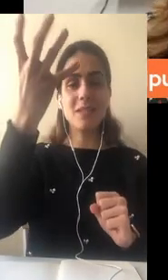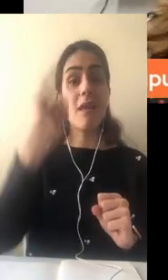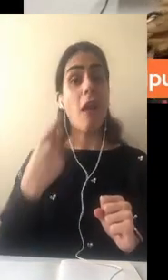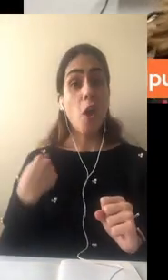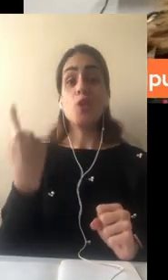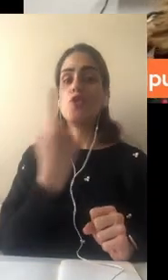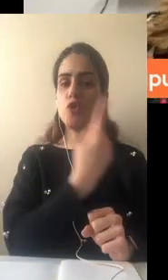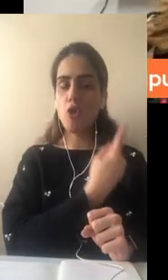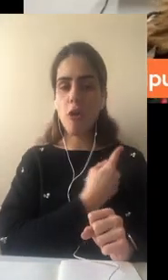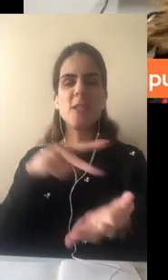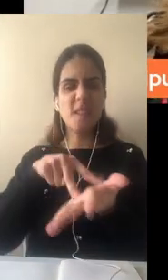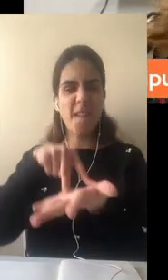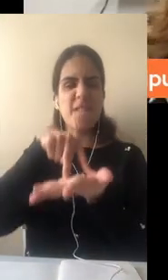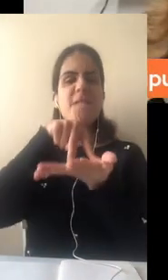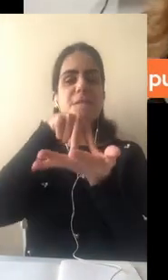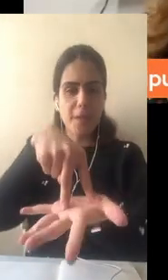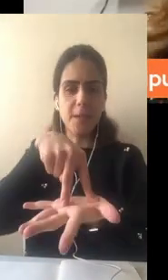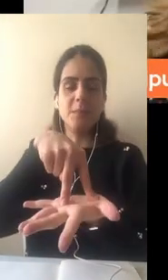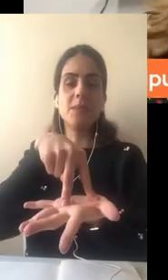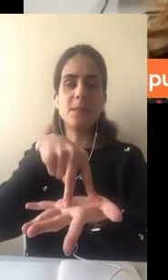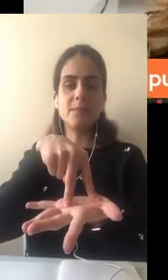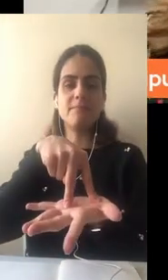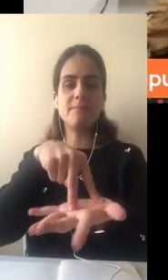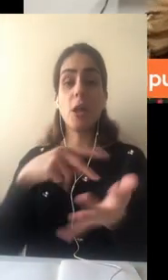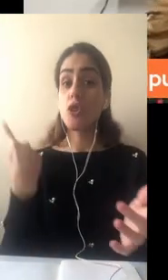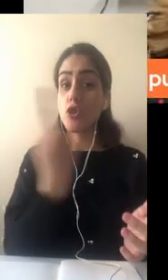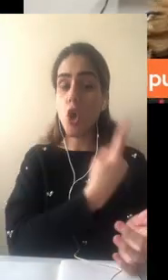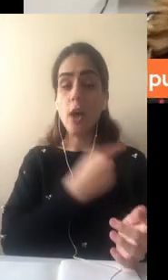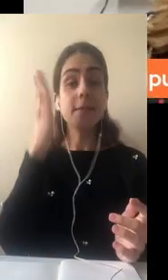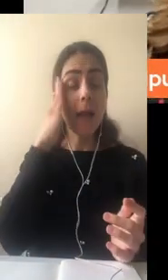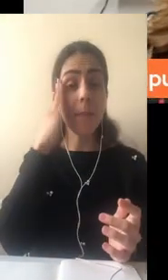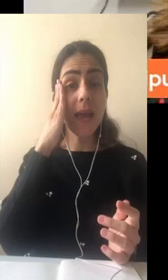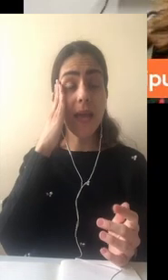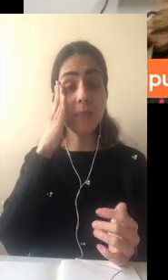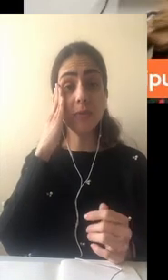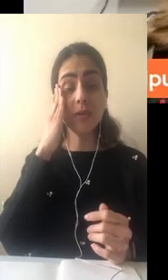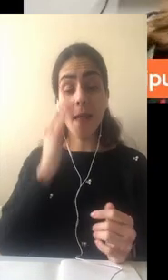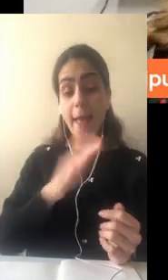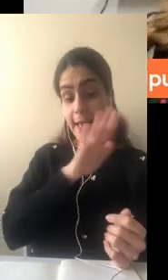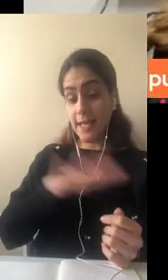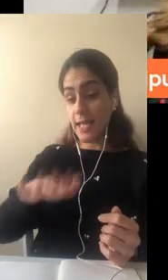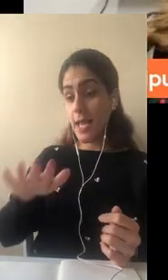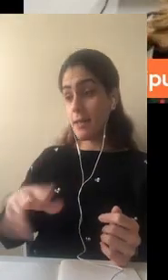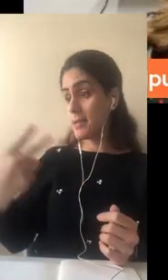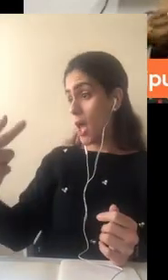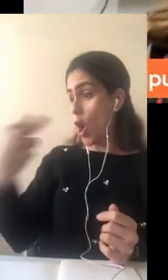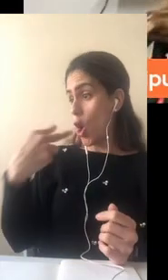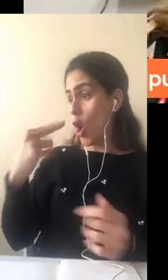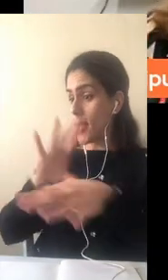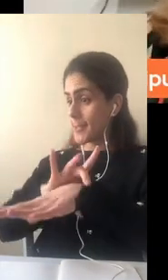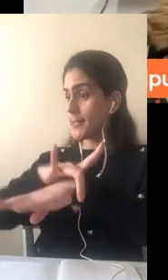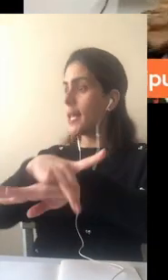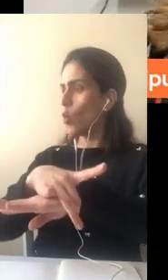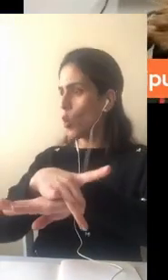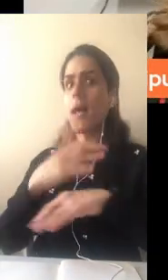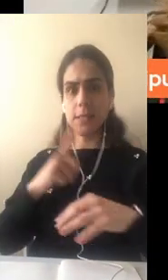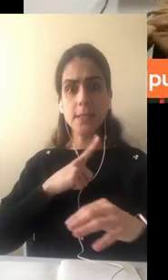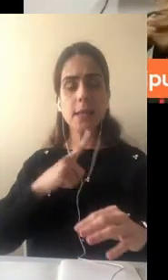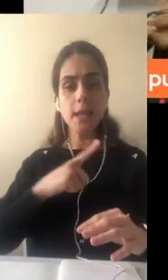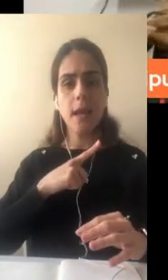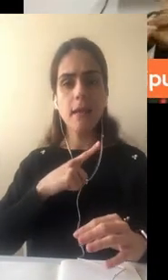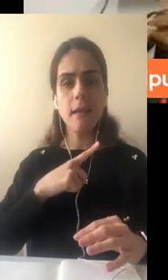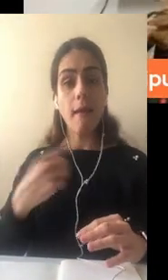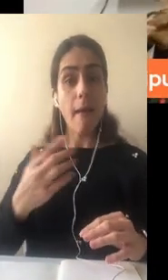ser convictos. Nós seremos convictos. Arrasou. Exato. Eles vão estar seguros, eles vão olhar e vão falar, bem, meu pai disse